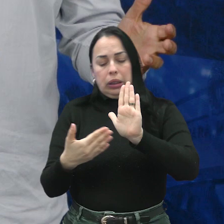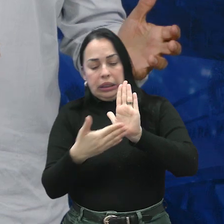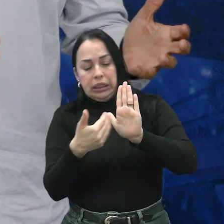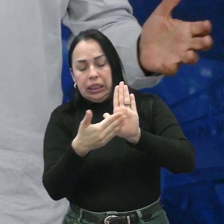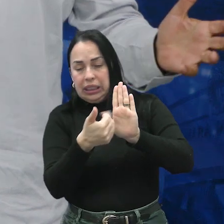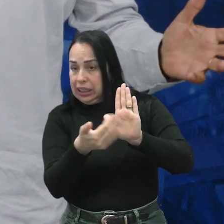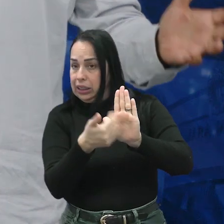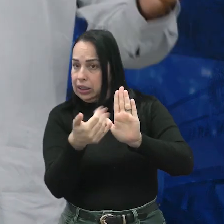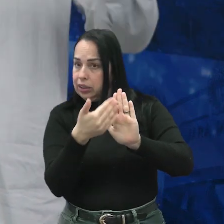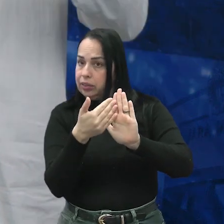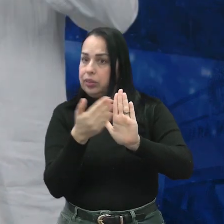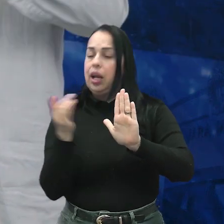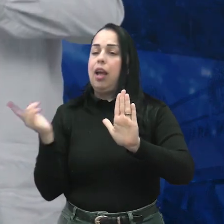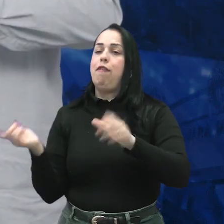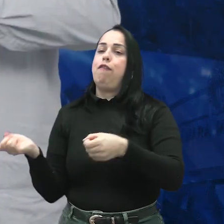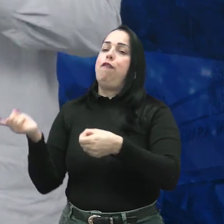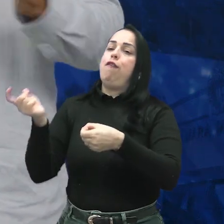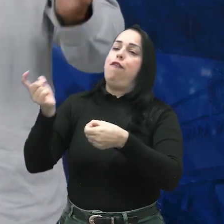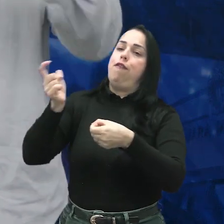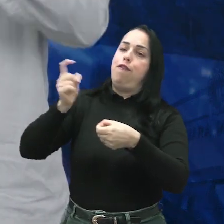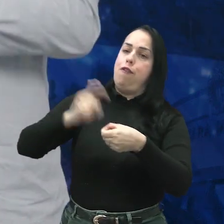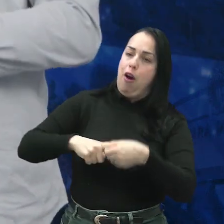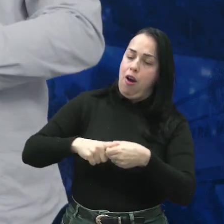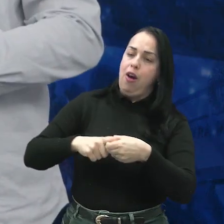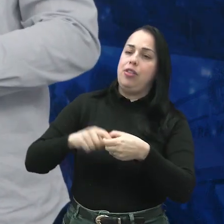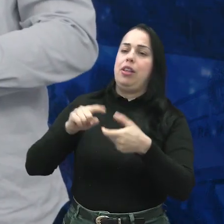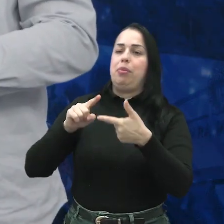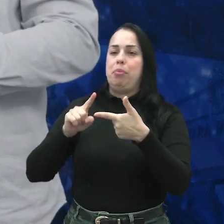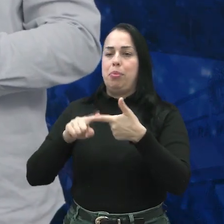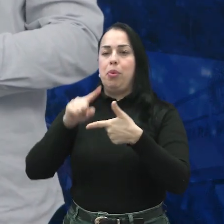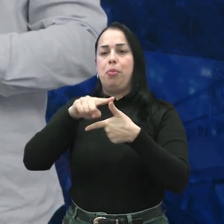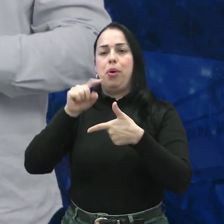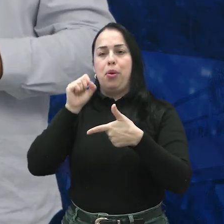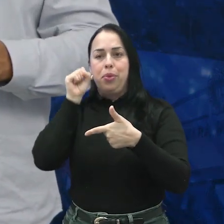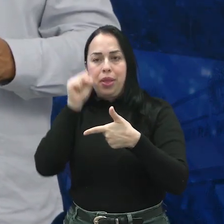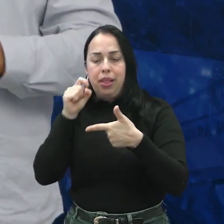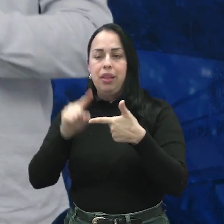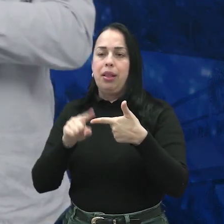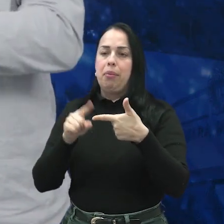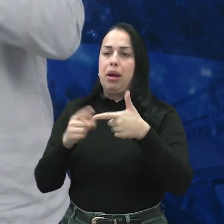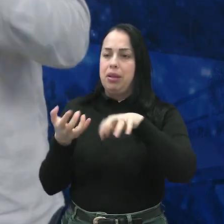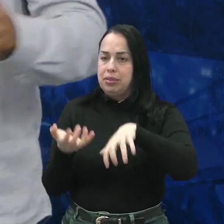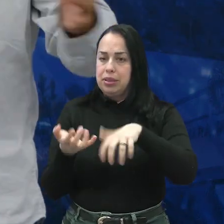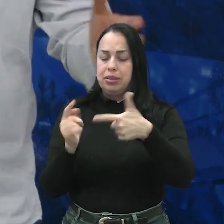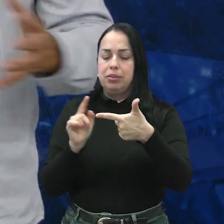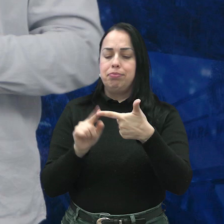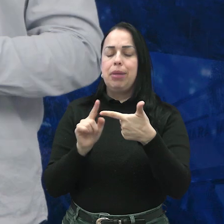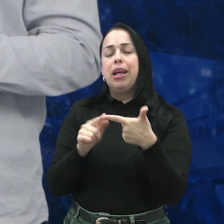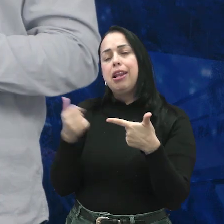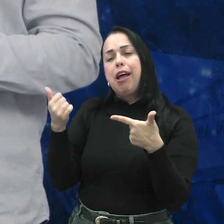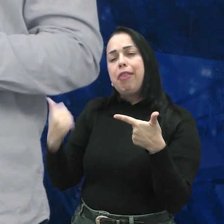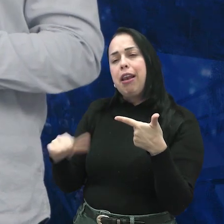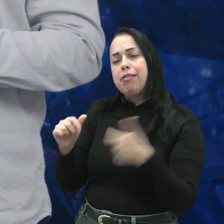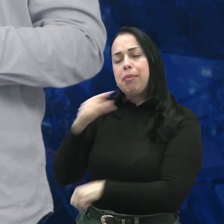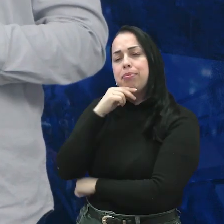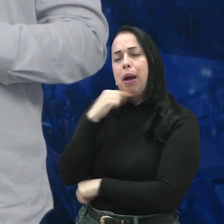lei, ela volta para o Congresso, volta para a Câmara dos Deputados, para que os deputados analisem o veto do